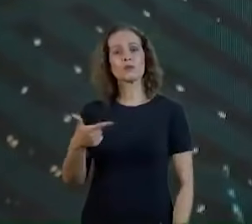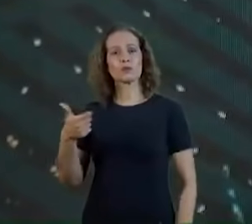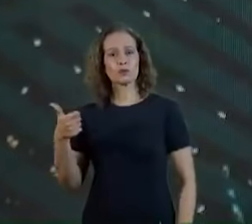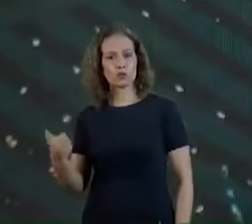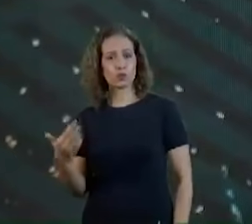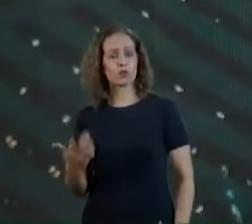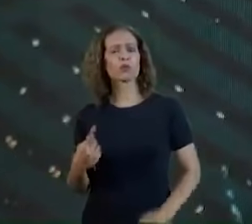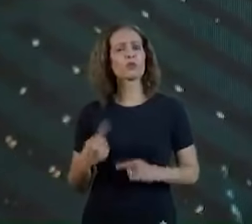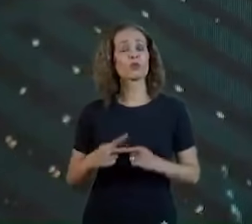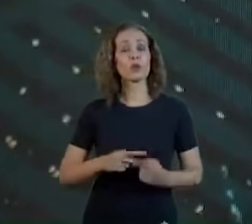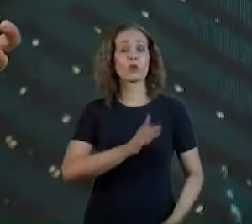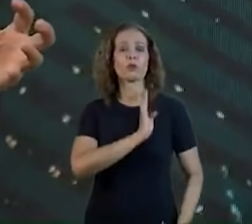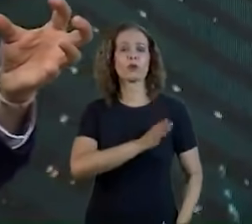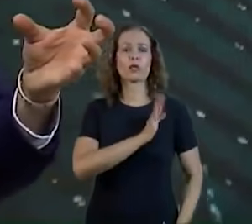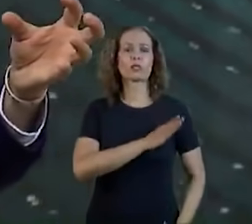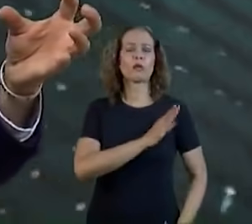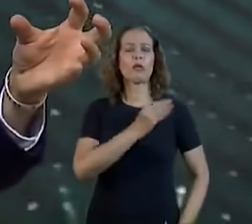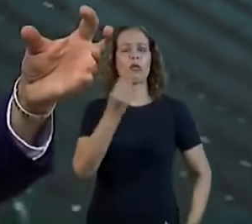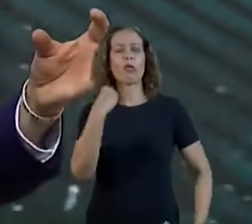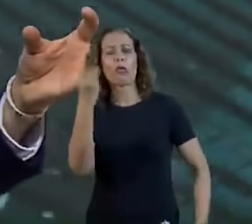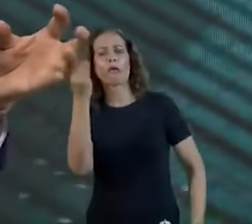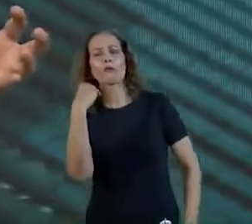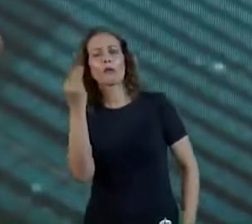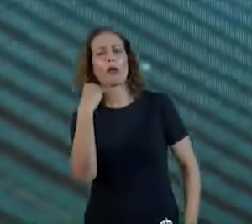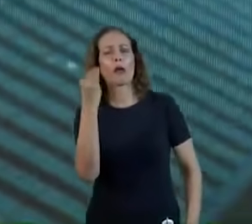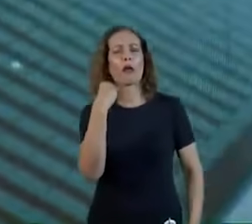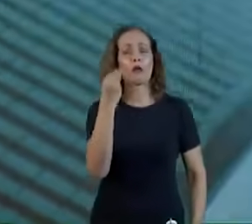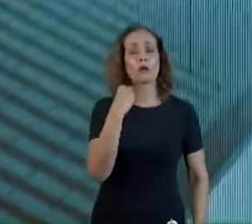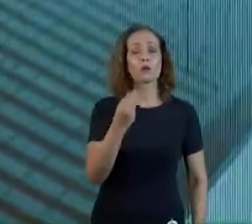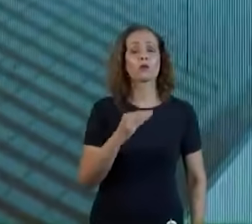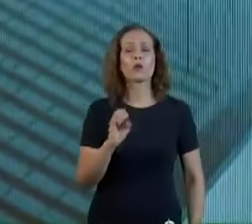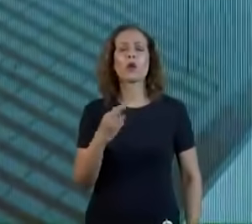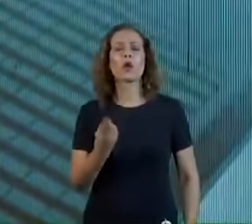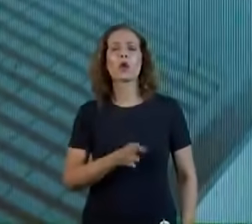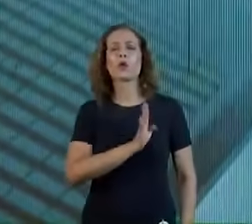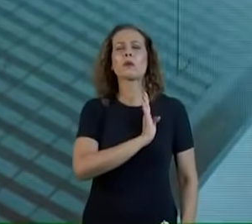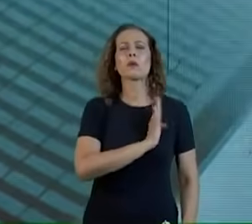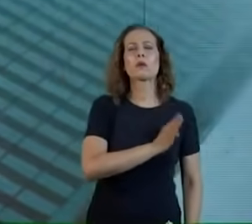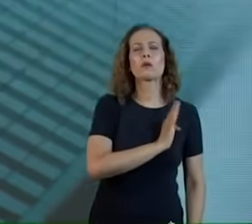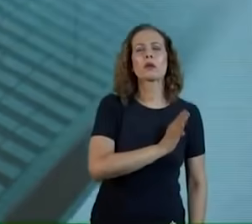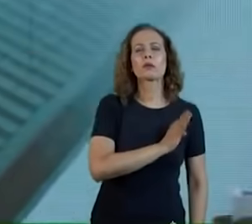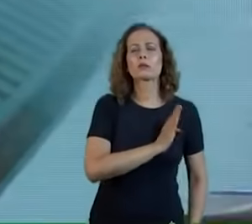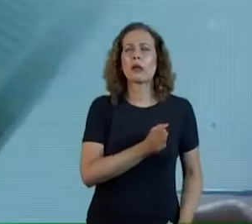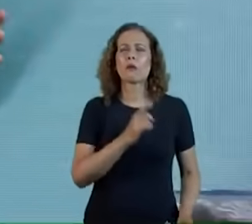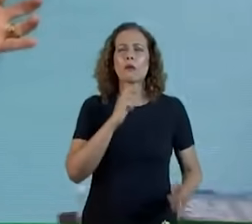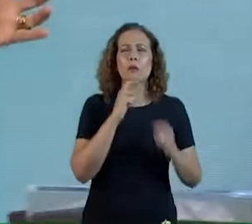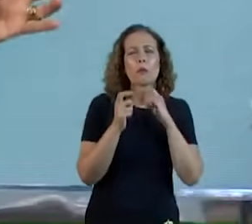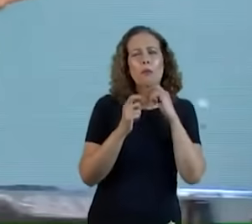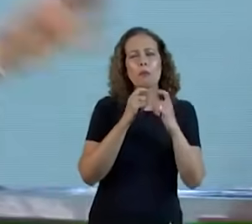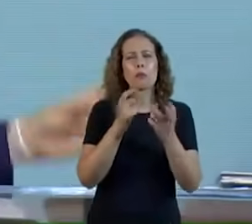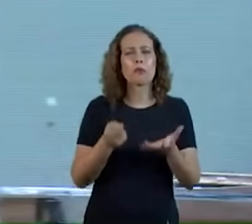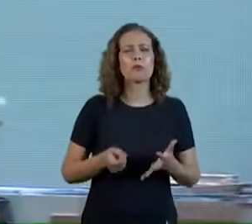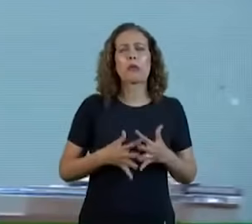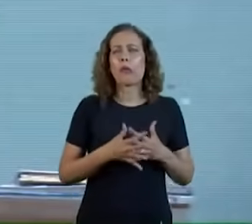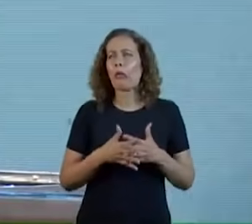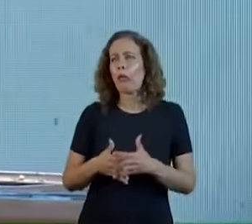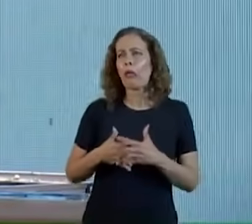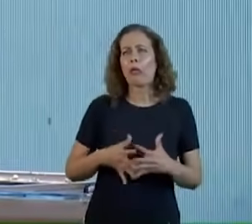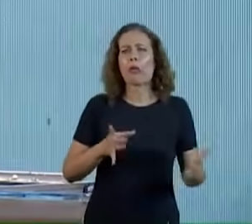um processo de deterioração, de enfraquecimento, ou até ficando cínico, fraco, duvidando, cheio de